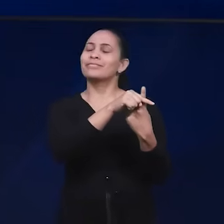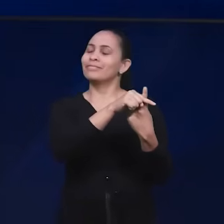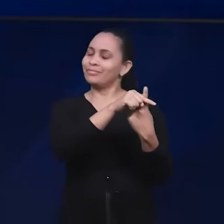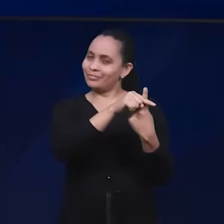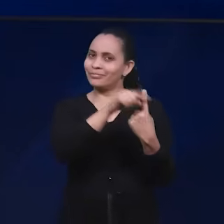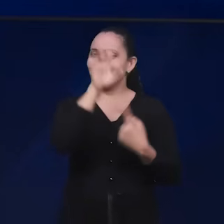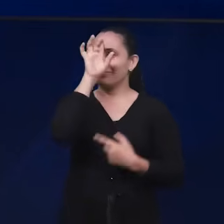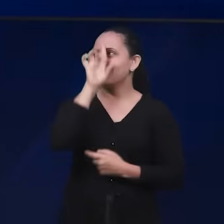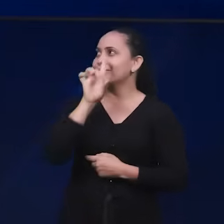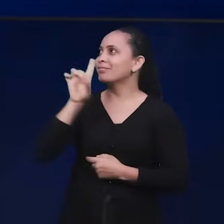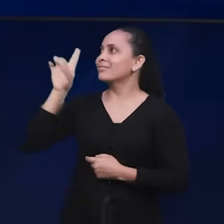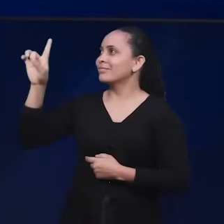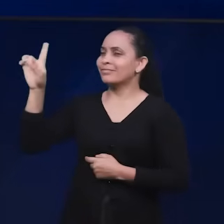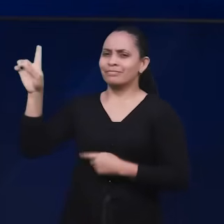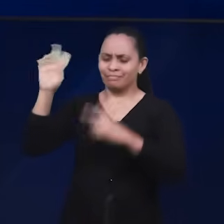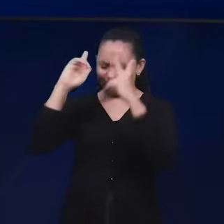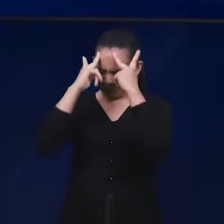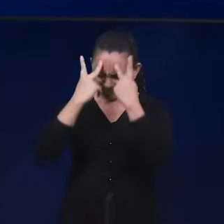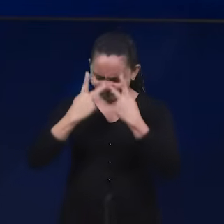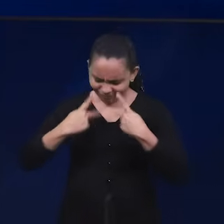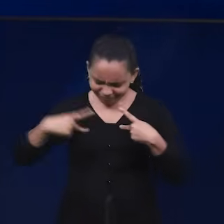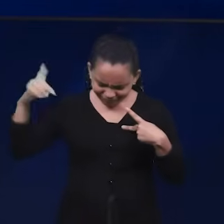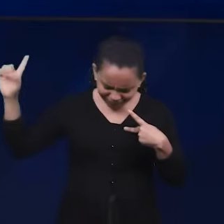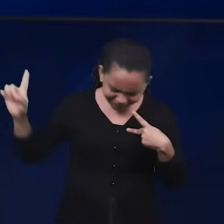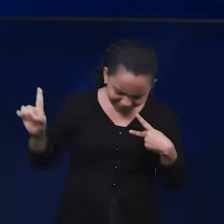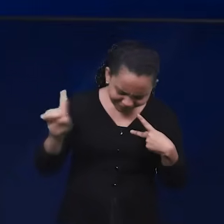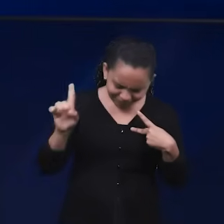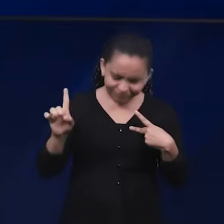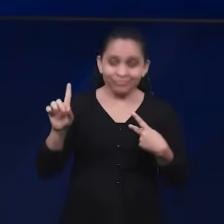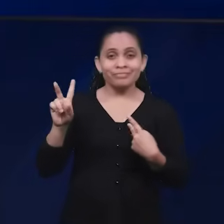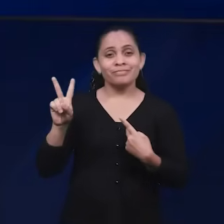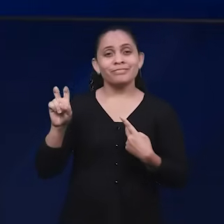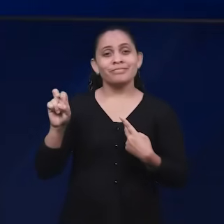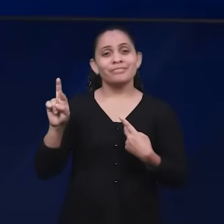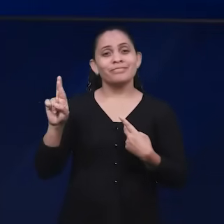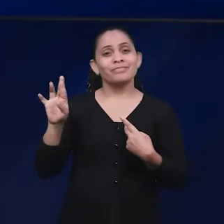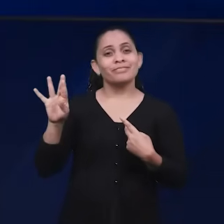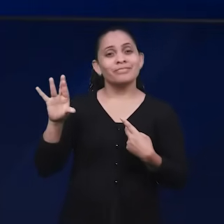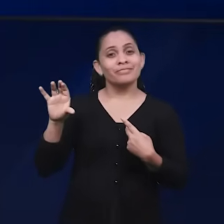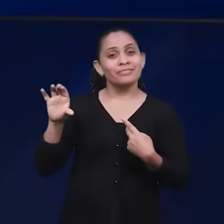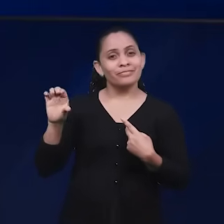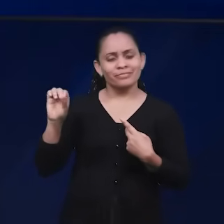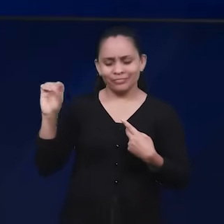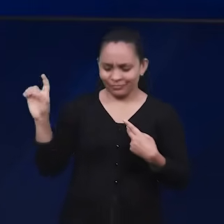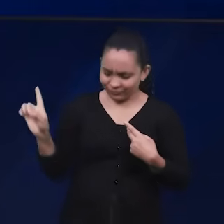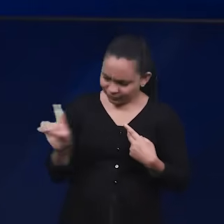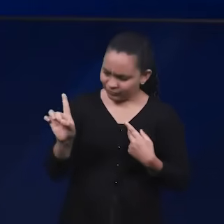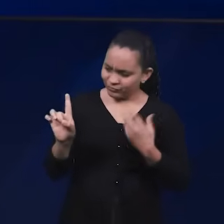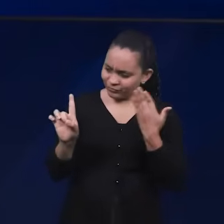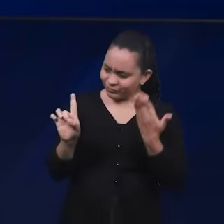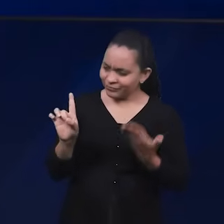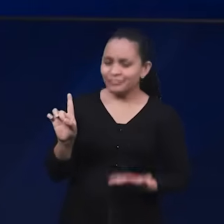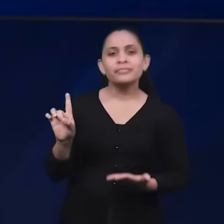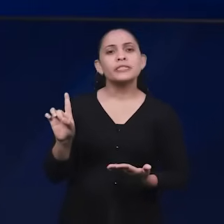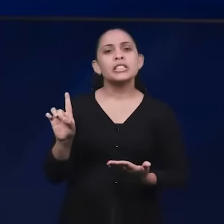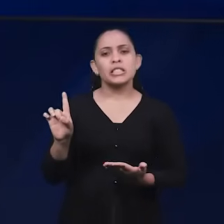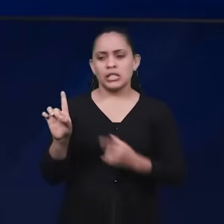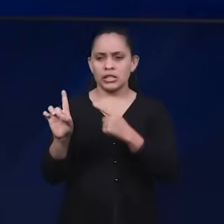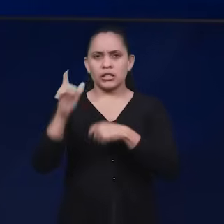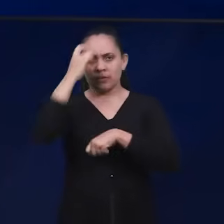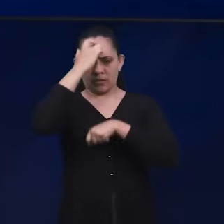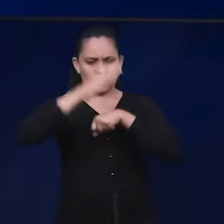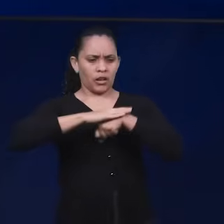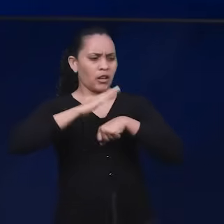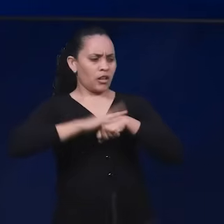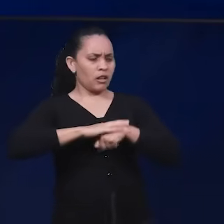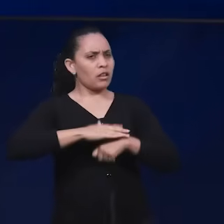Deus se faz homem, o Verbo se fez carne. E Jesus, por diversas vezes, vai usar a expressão Eu sou.